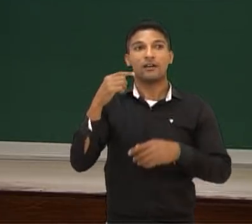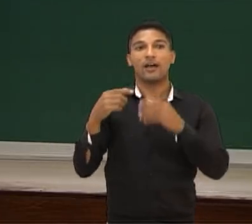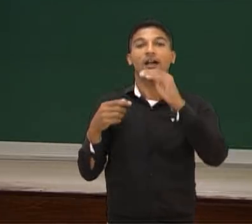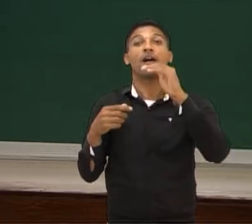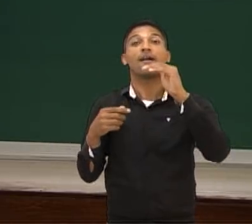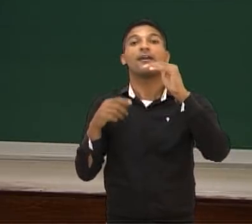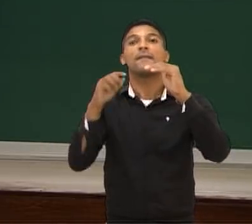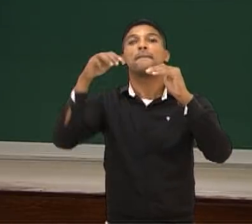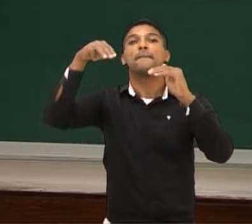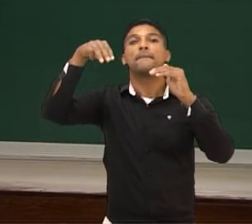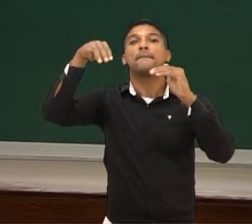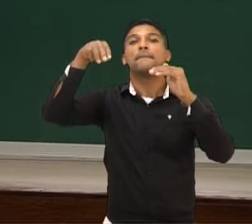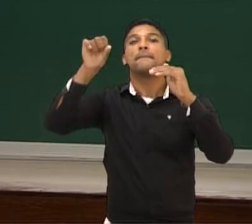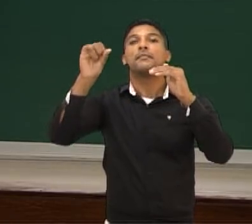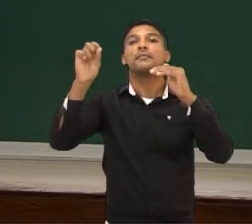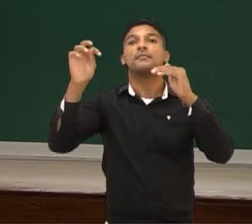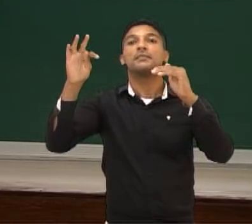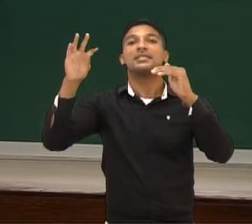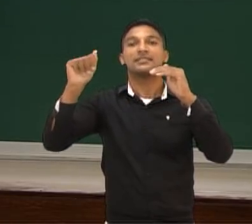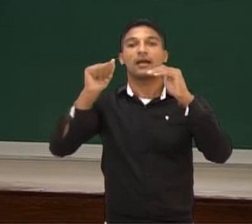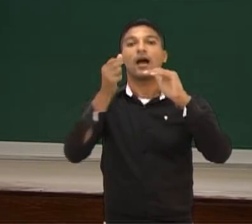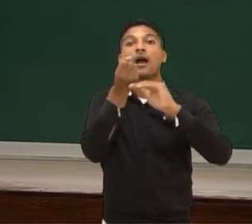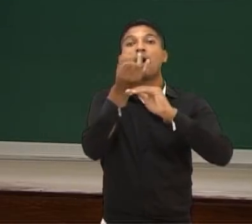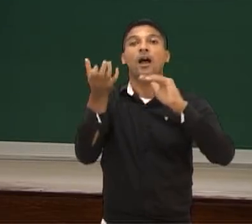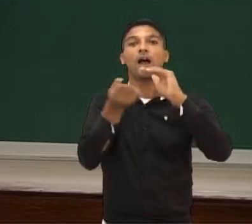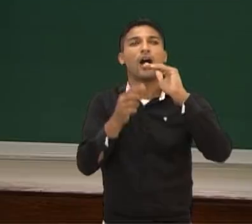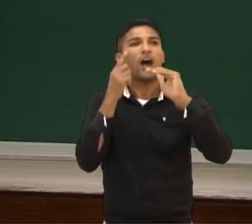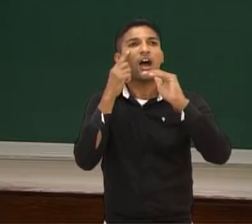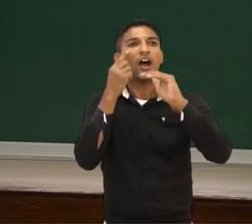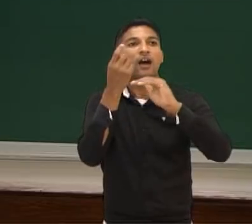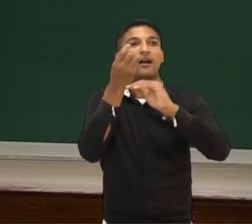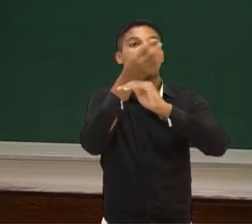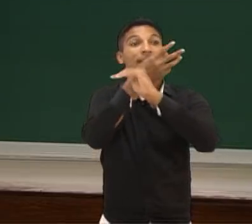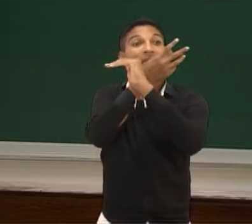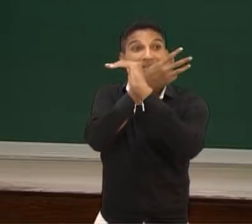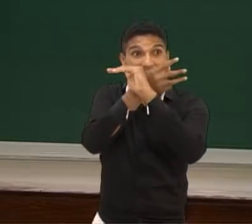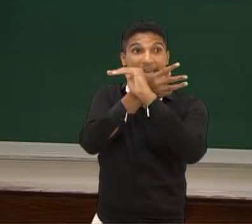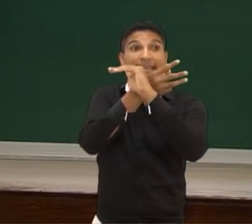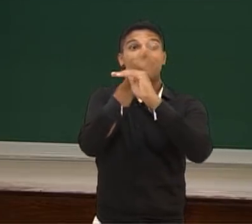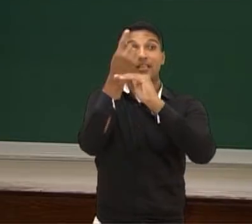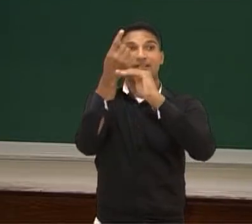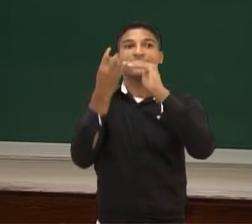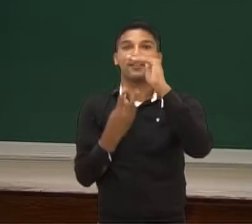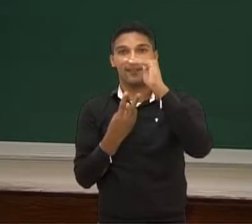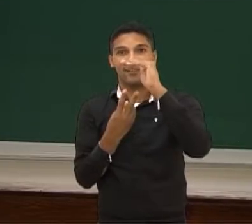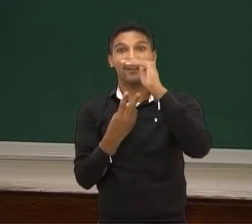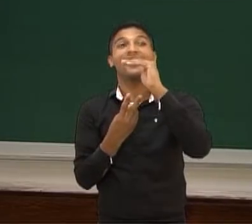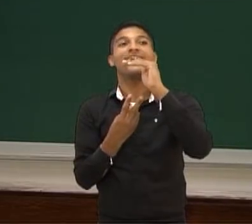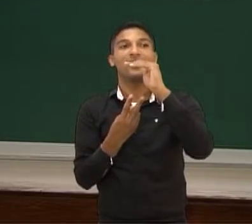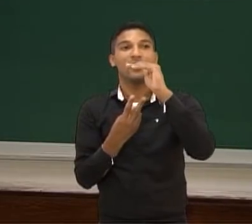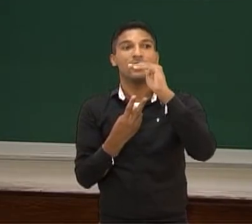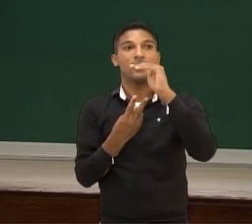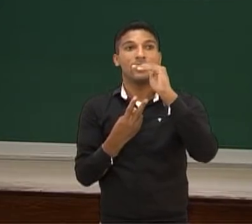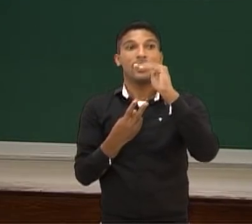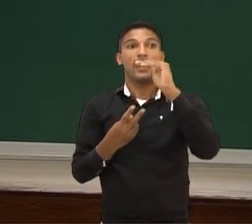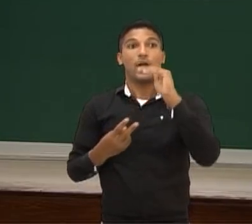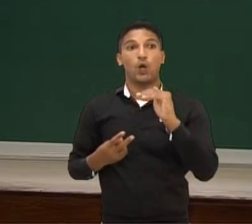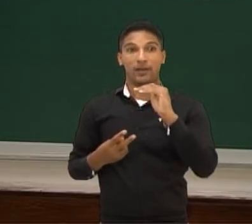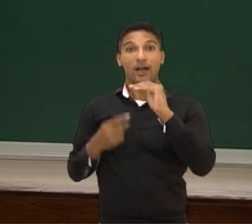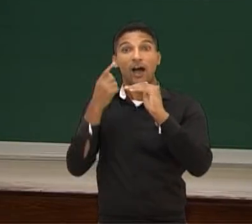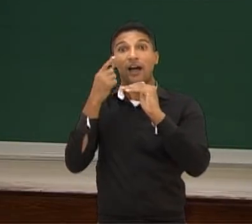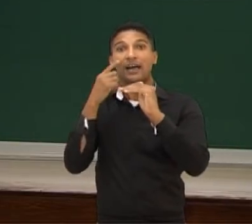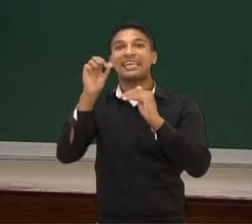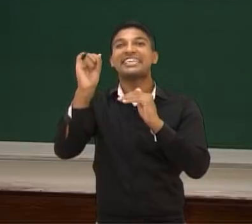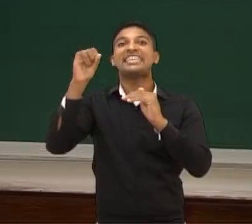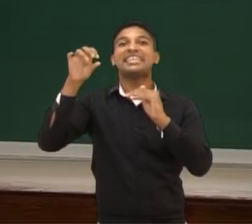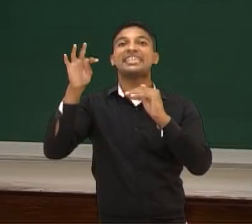parte, o quê? Fracionária. Já a fração própria, eu tenho uma representação do número menor do que o inteiro. E a